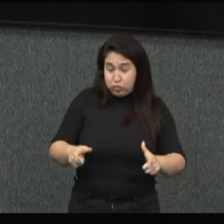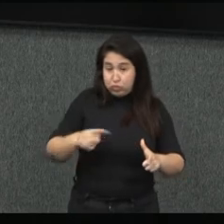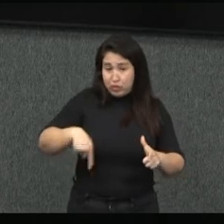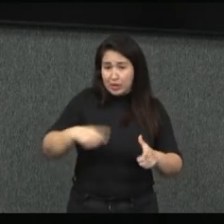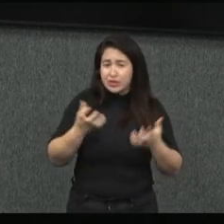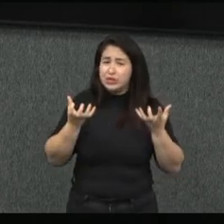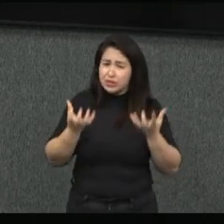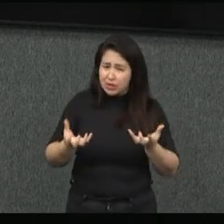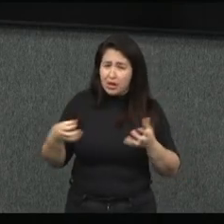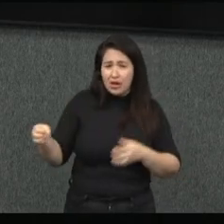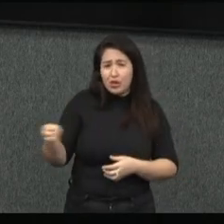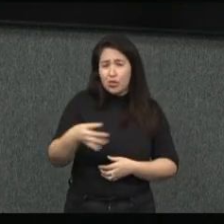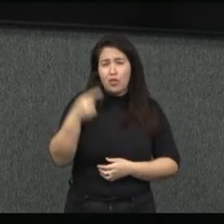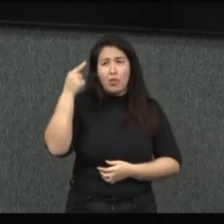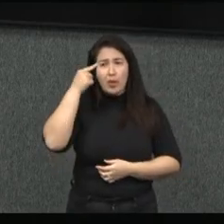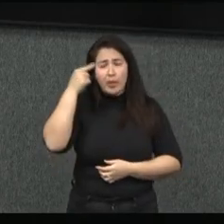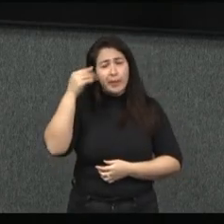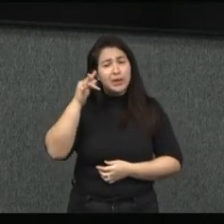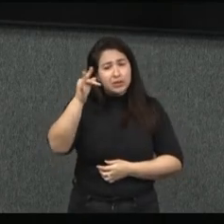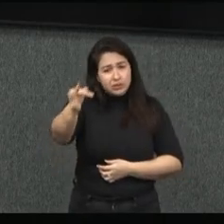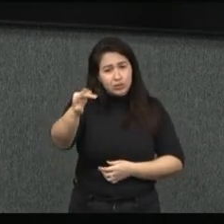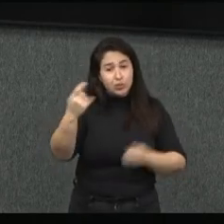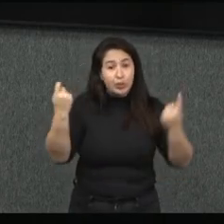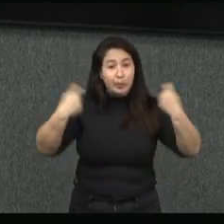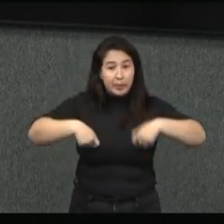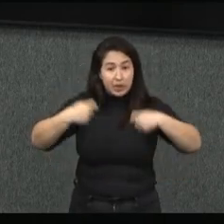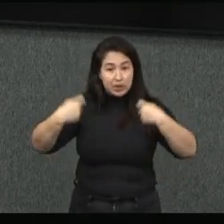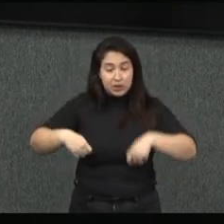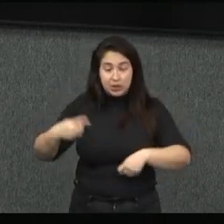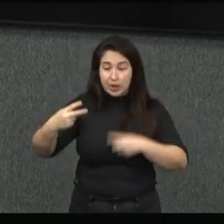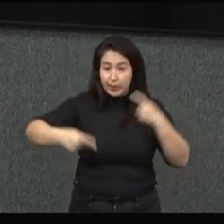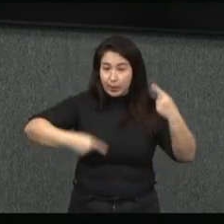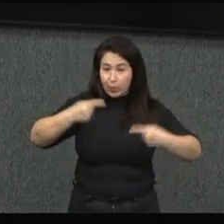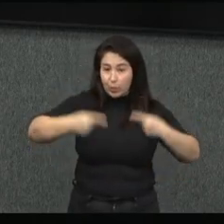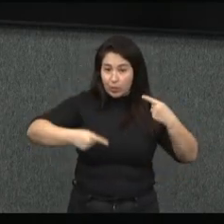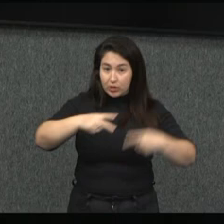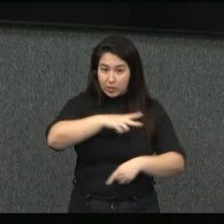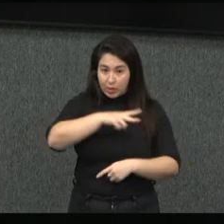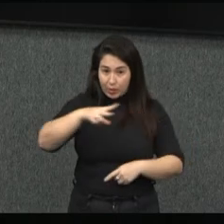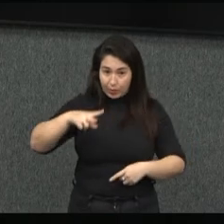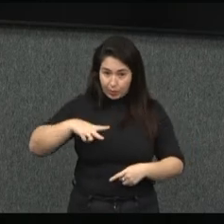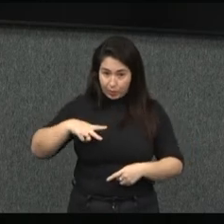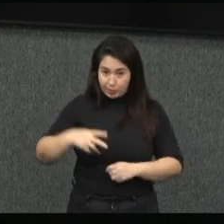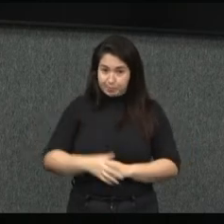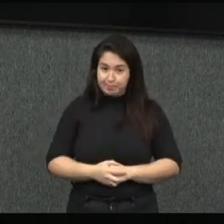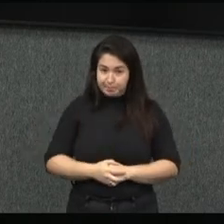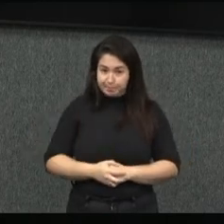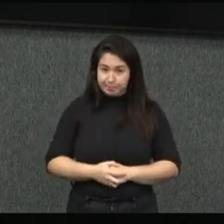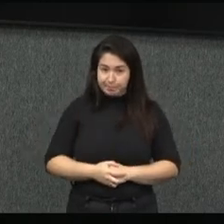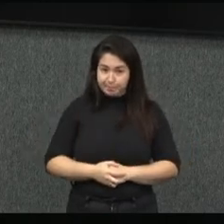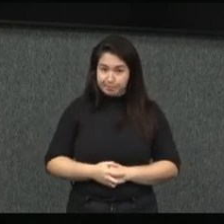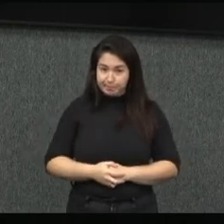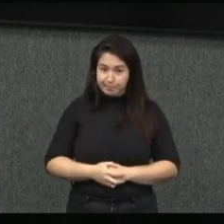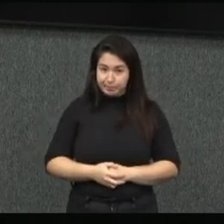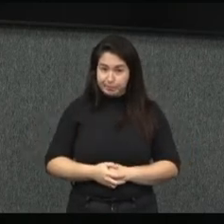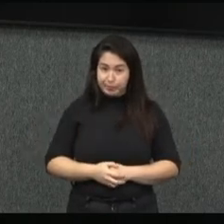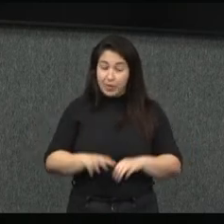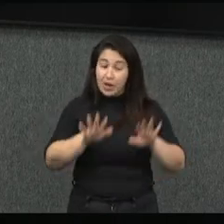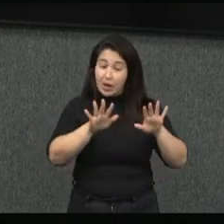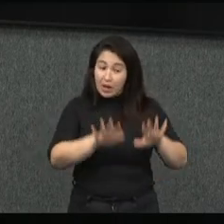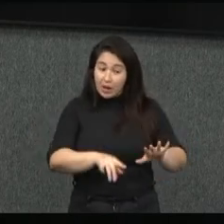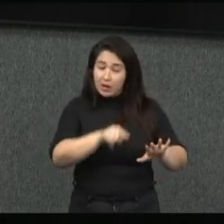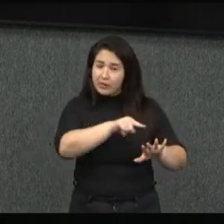hoje prevendo. Precisamos de políticas públicas que relacionem o setor e que mantenham os vários